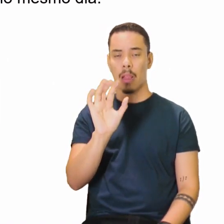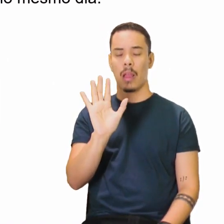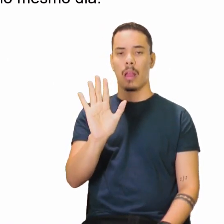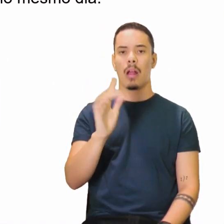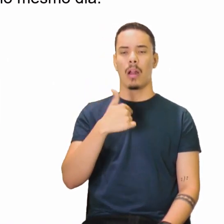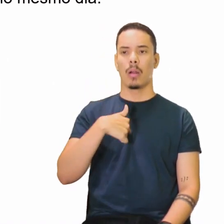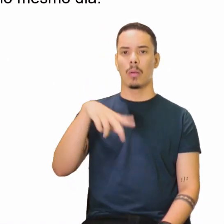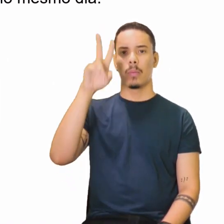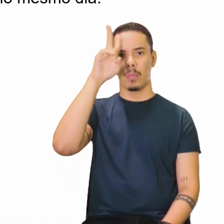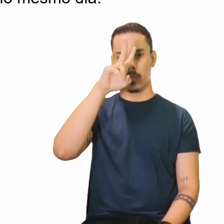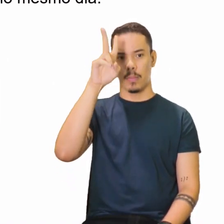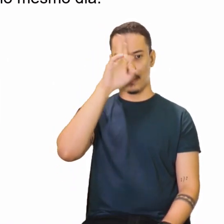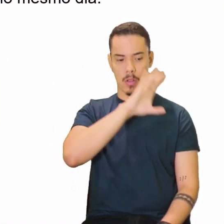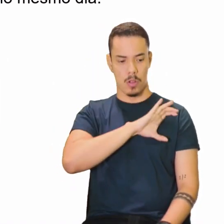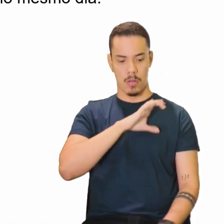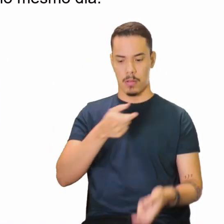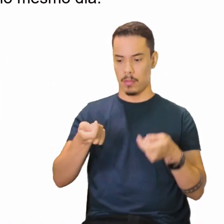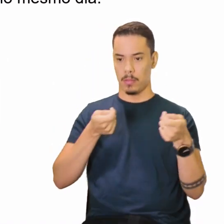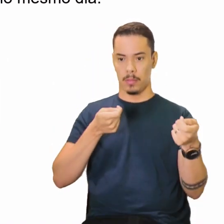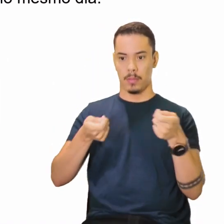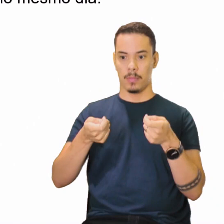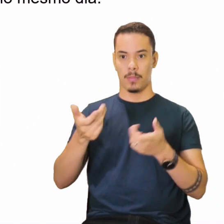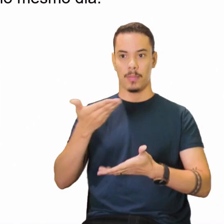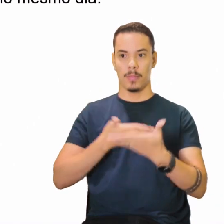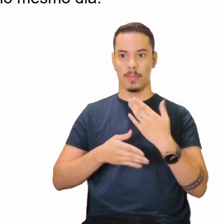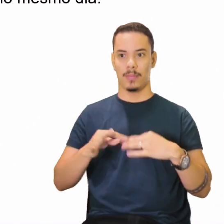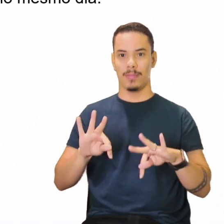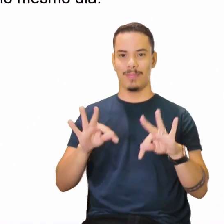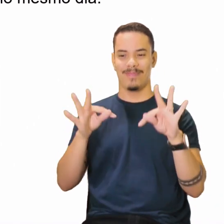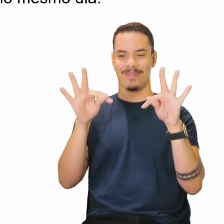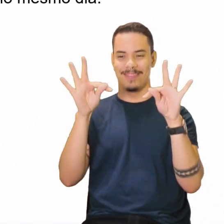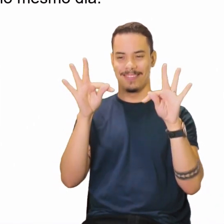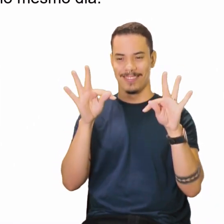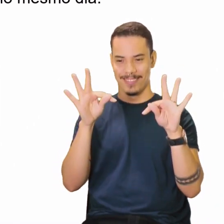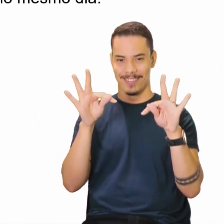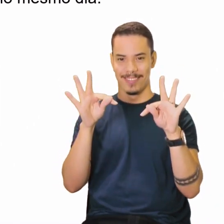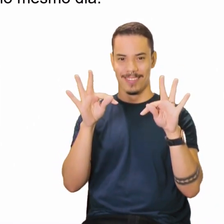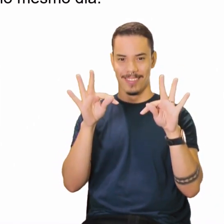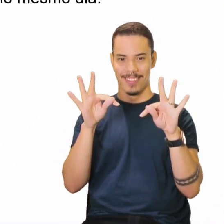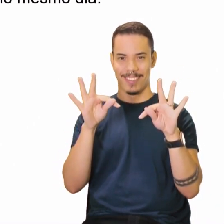Professora, eu lembrei da coordenação da mediação. É isso aí, por